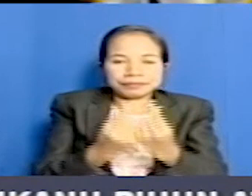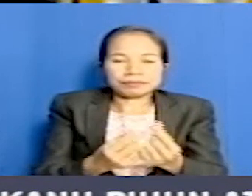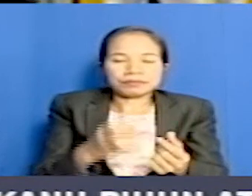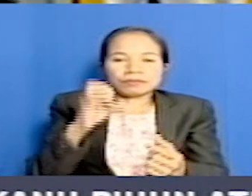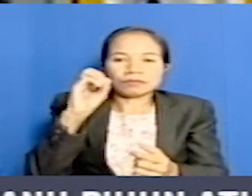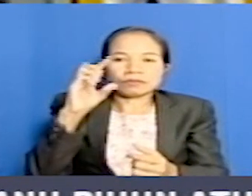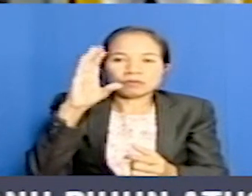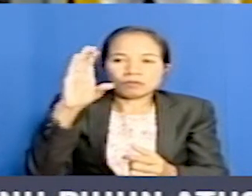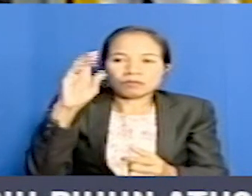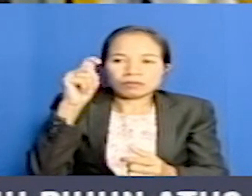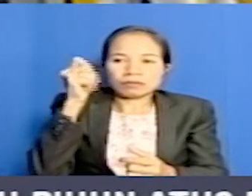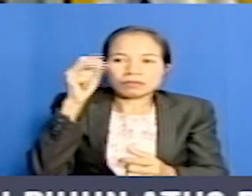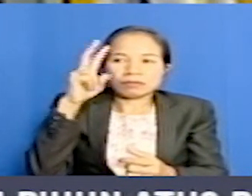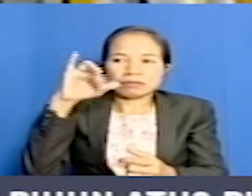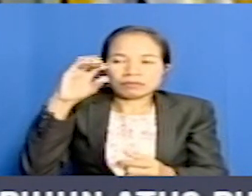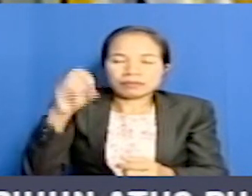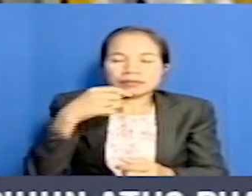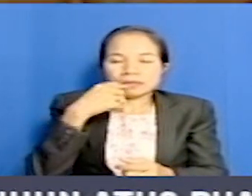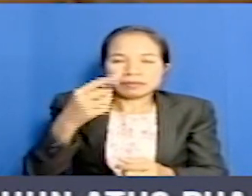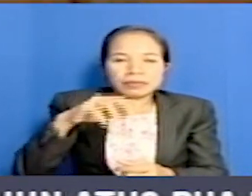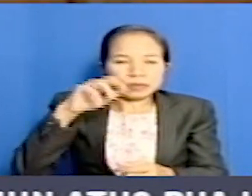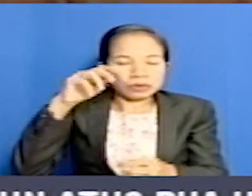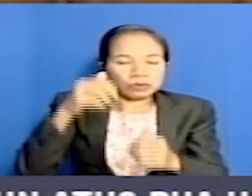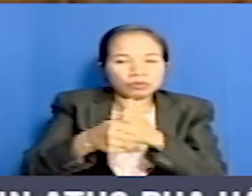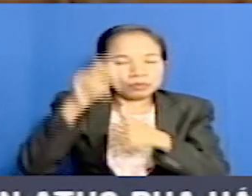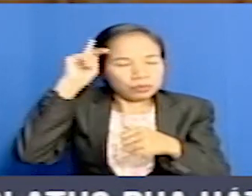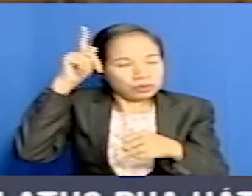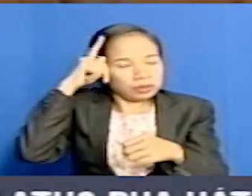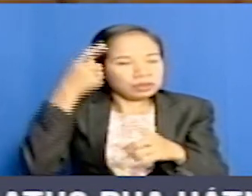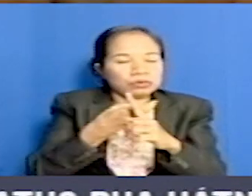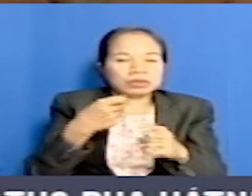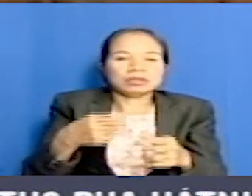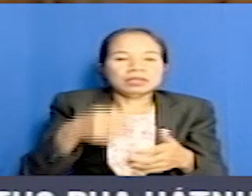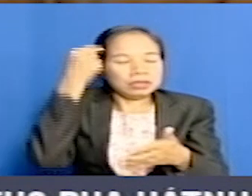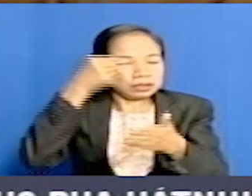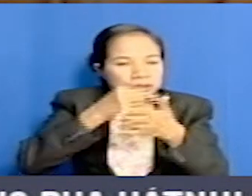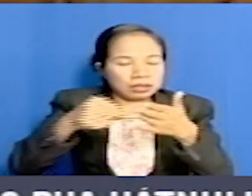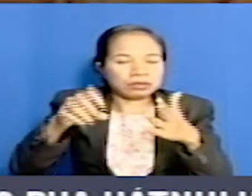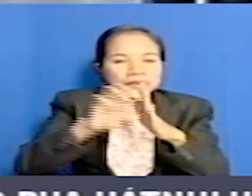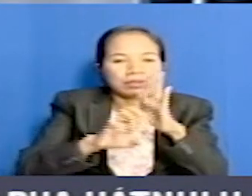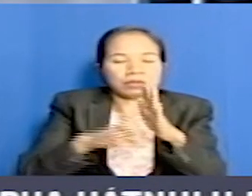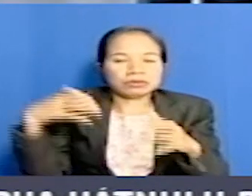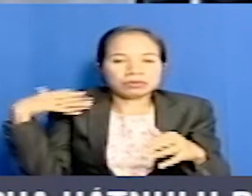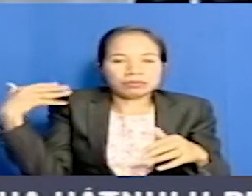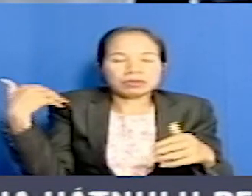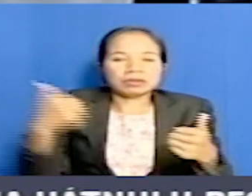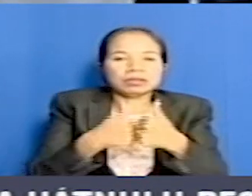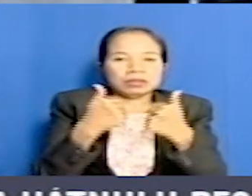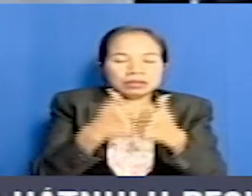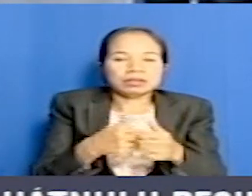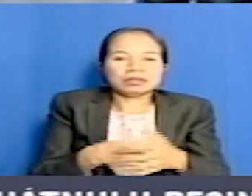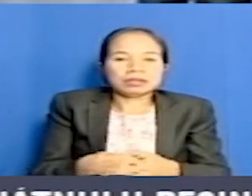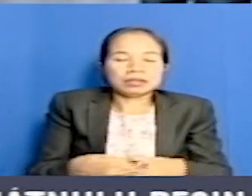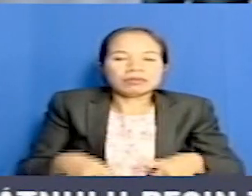Octávio da Conceição afirma, tuir política, russi secretário de Estado de Juventude no Desporto, se reintegra arte marciais